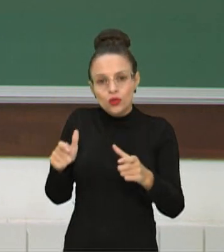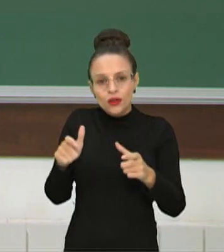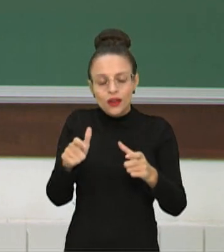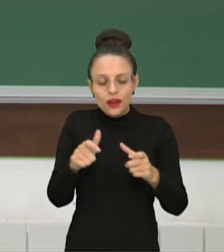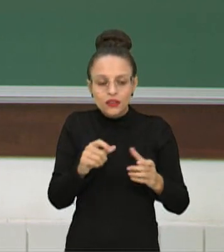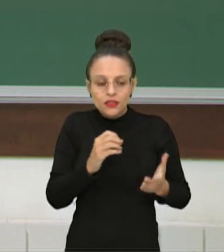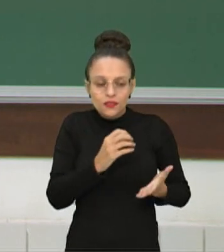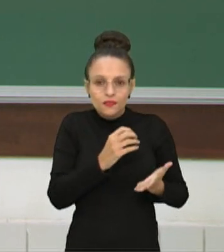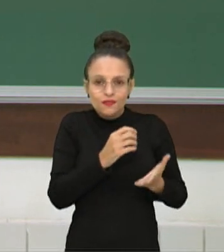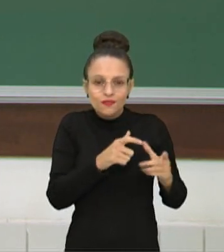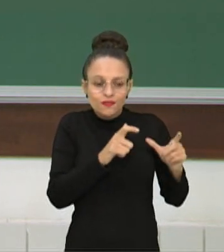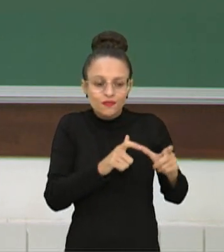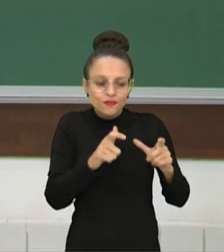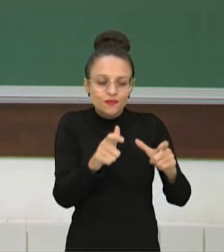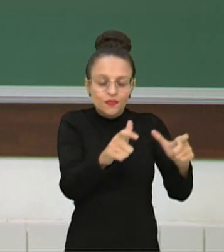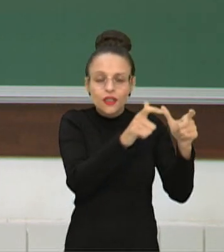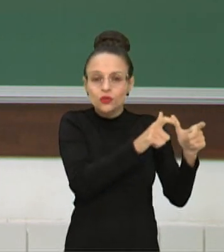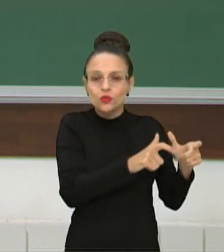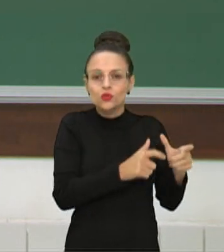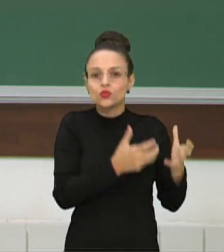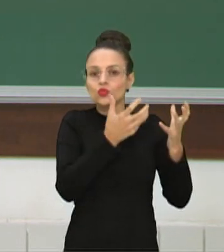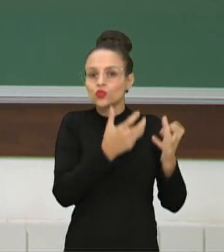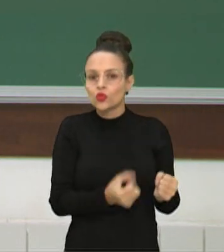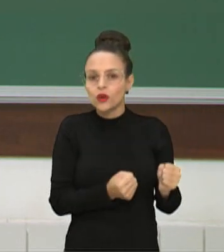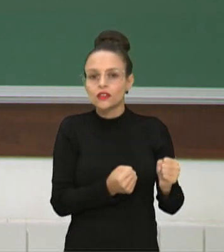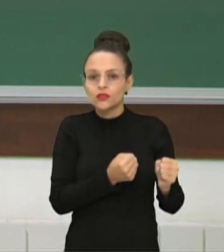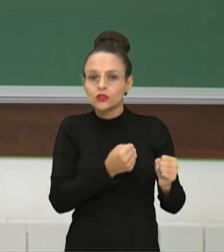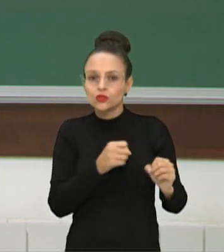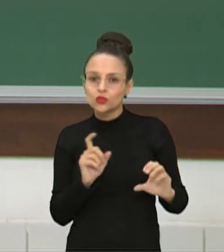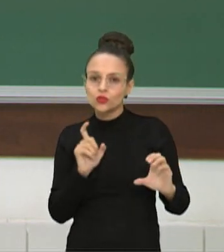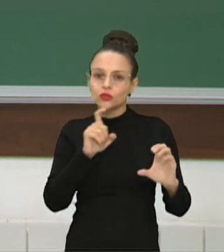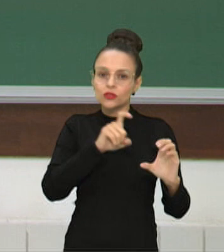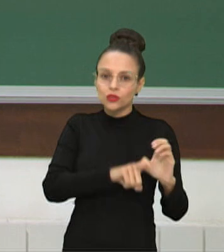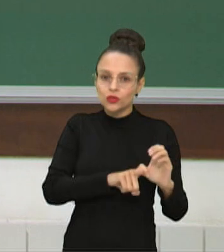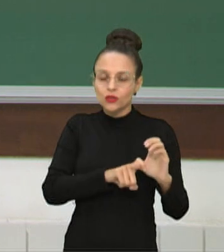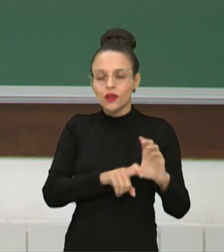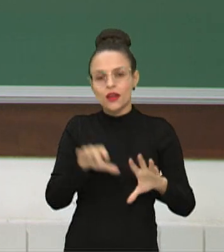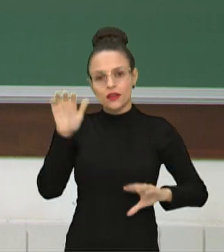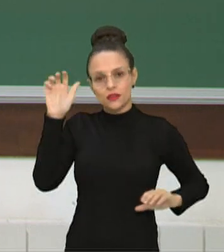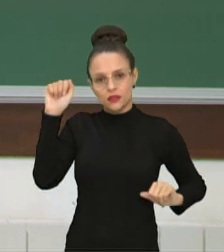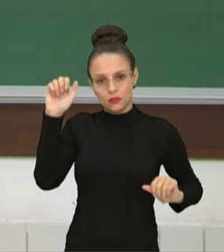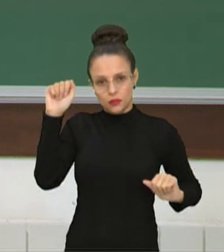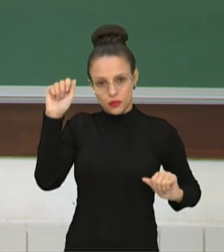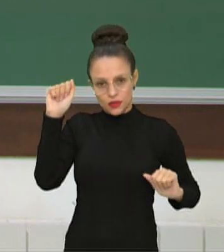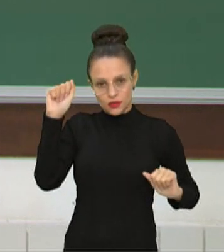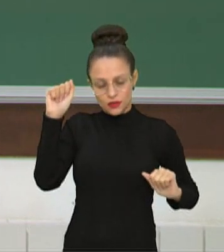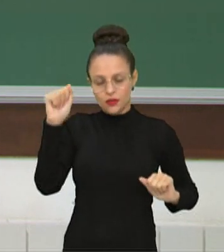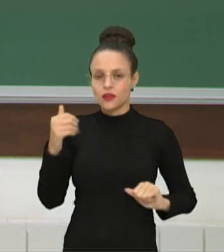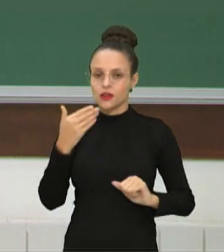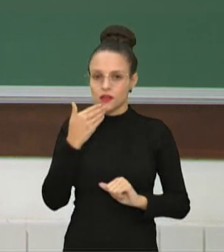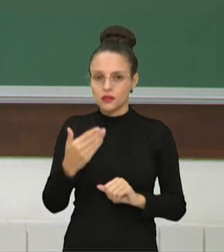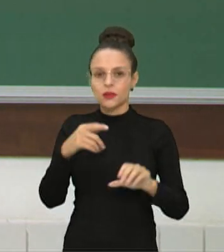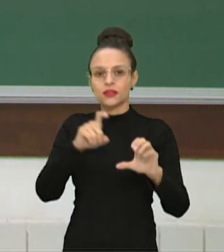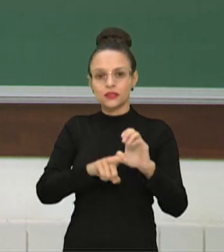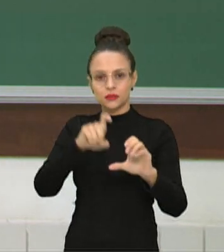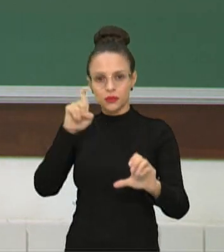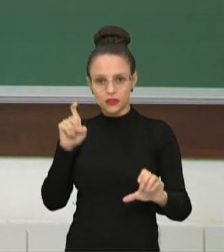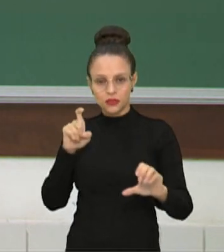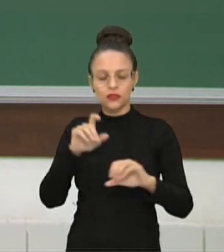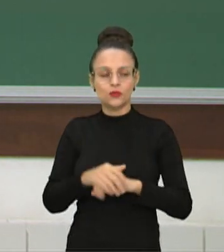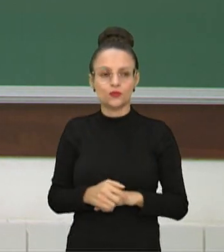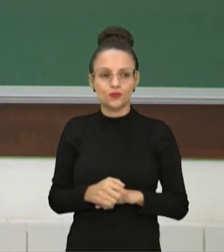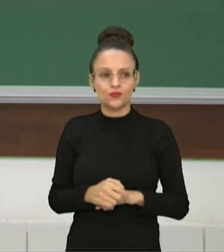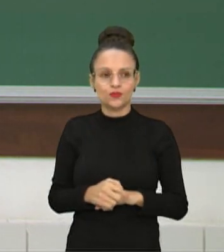que não aceitou sim ficar integrado à Espanha, tá bom? E eles pedem a separação. E